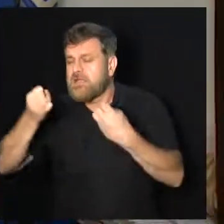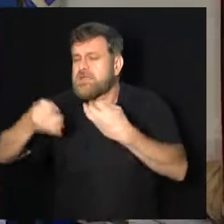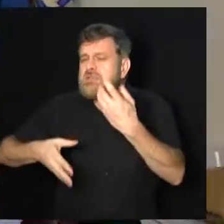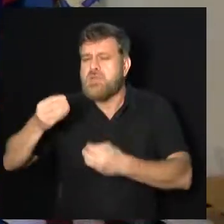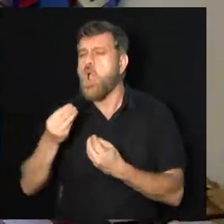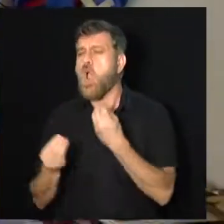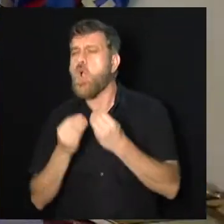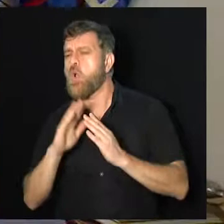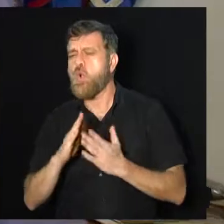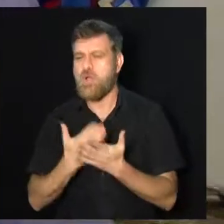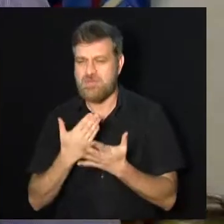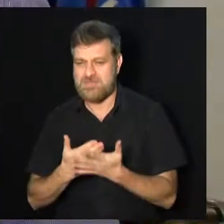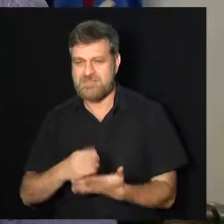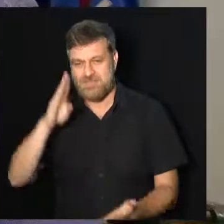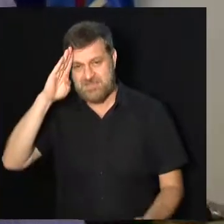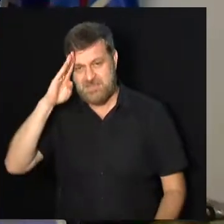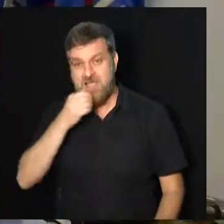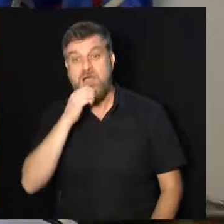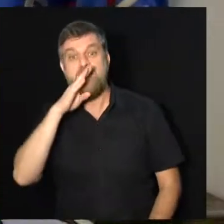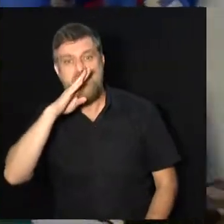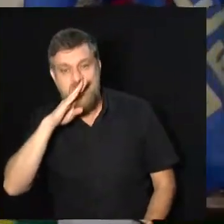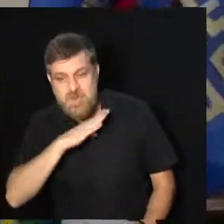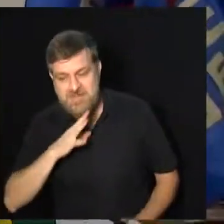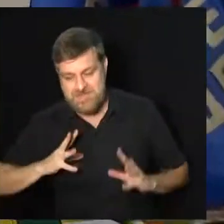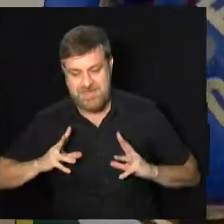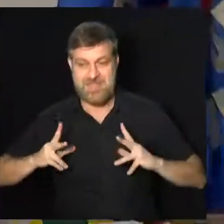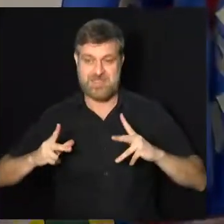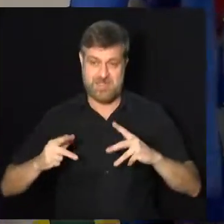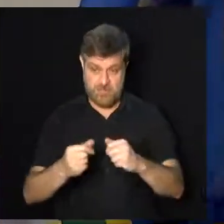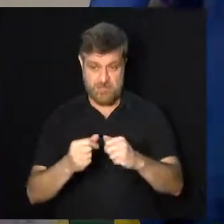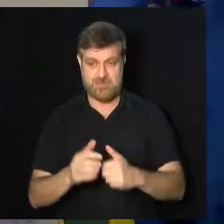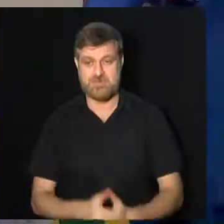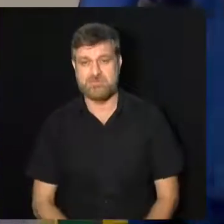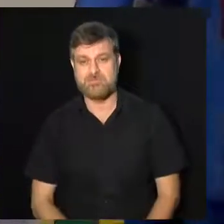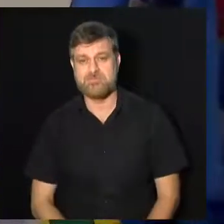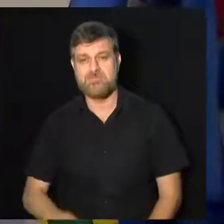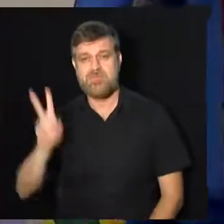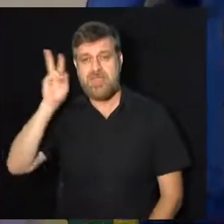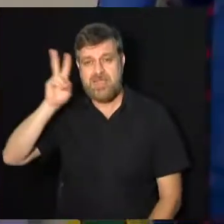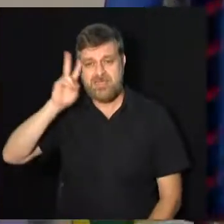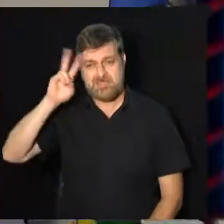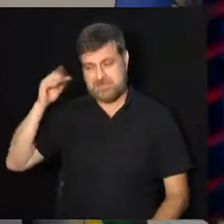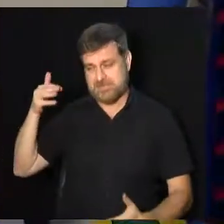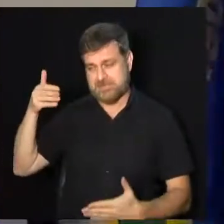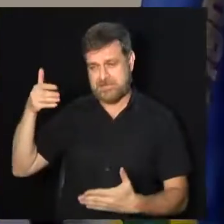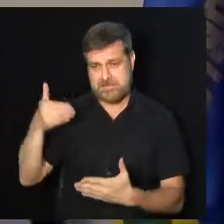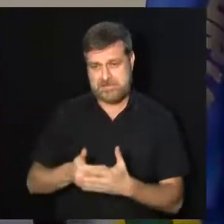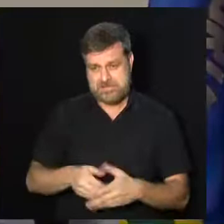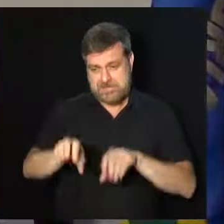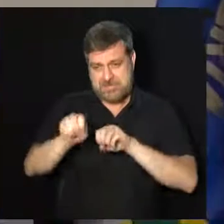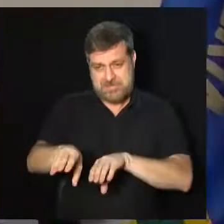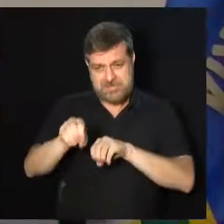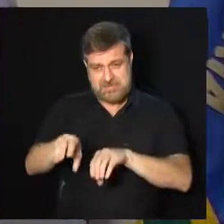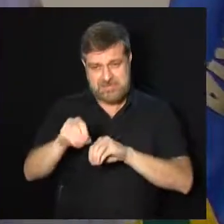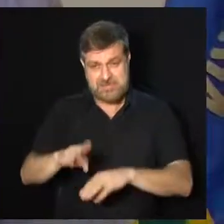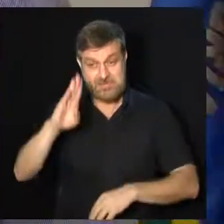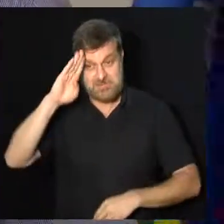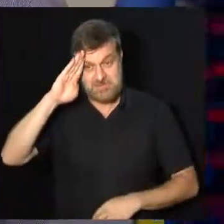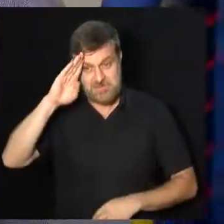da escola. Boa tarde. Boa tarde a todos. A história do ensino preparatório começou